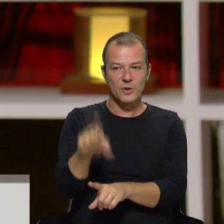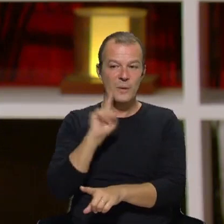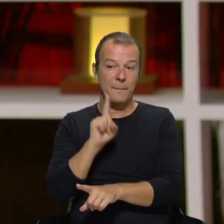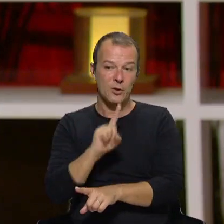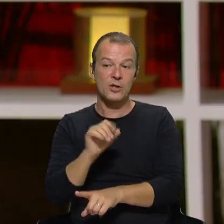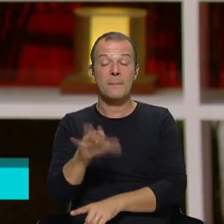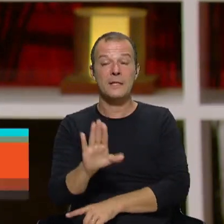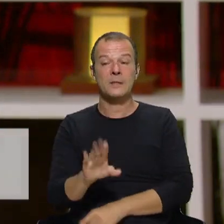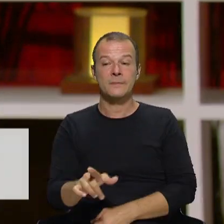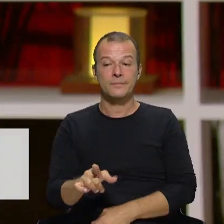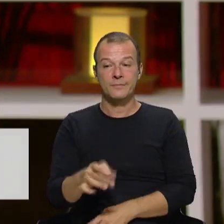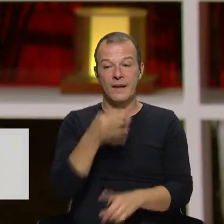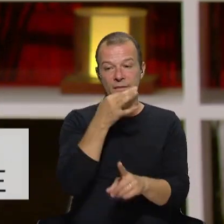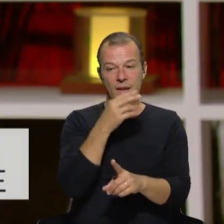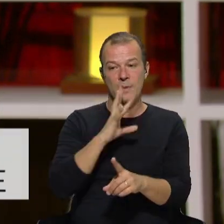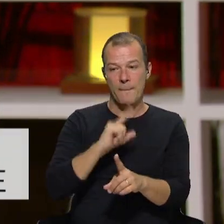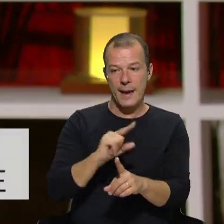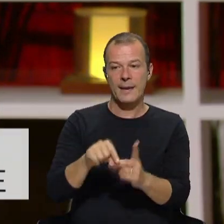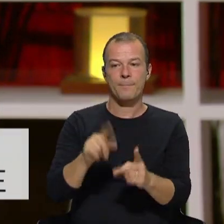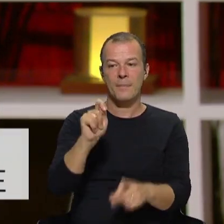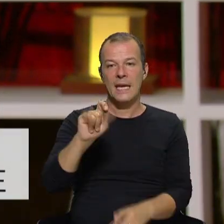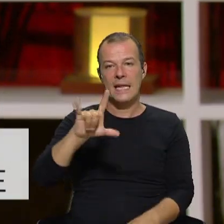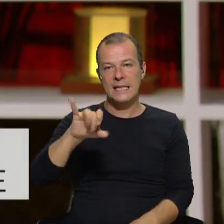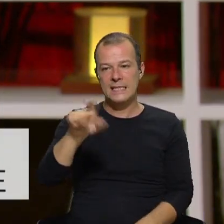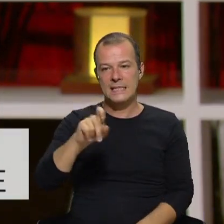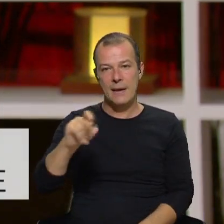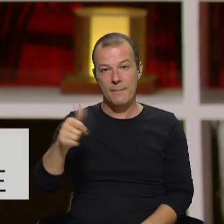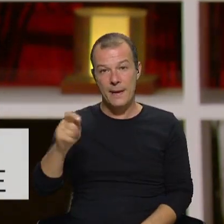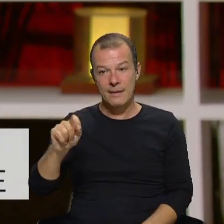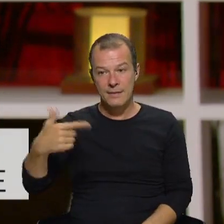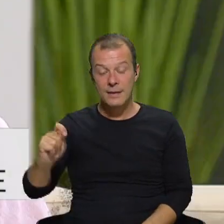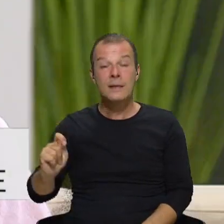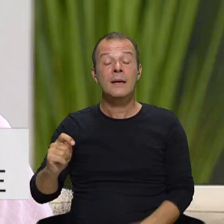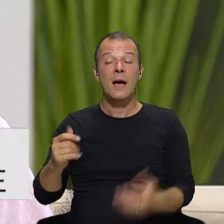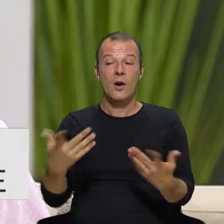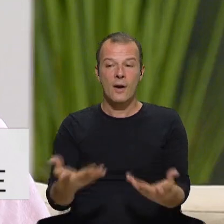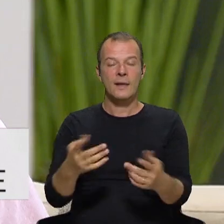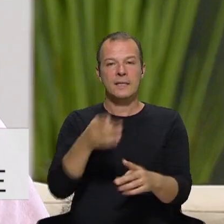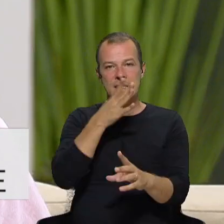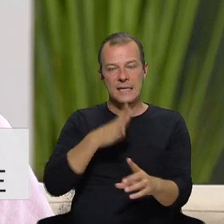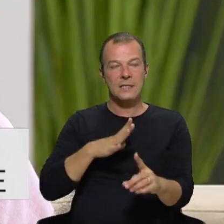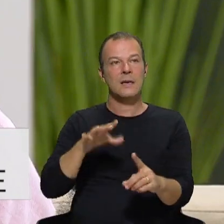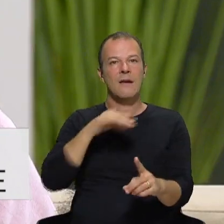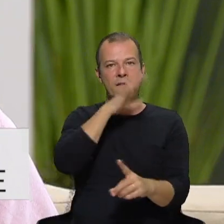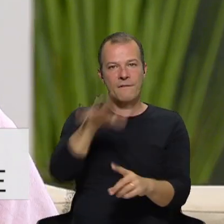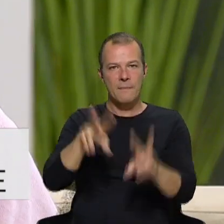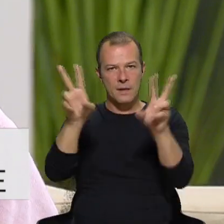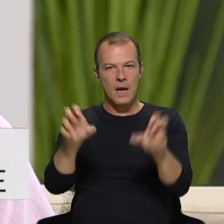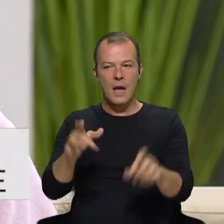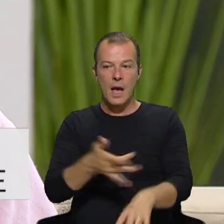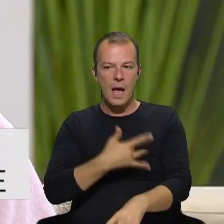Sim. E já falámos da tua mãe, da Elizabeth, algumas vezes, e agora acabaste de dizer isso. A família, nós sabemos que nos